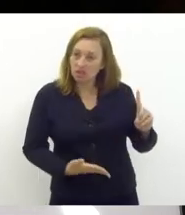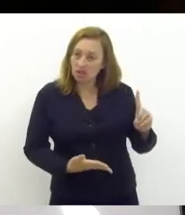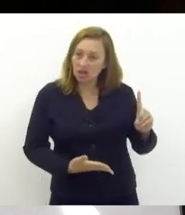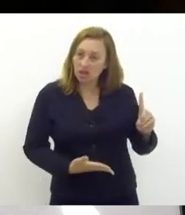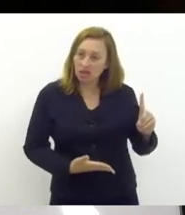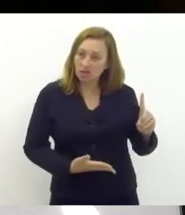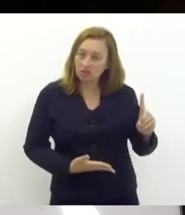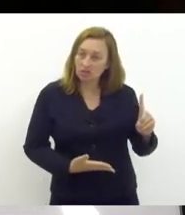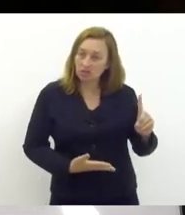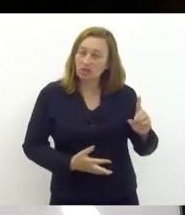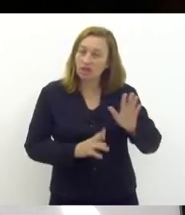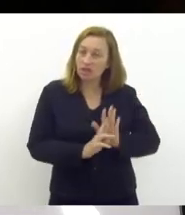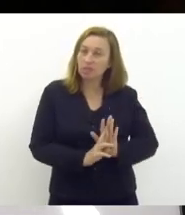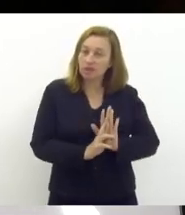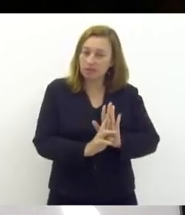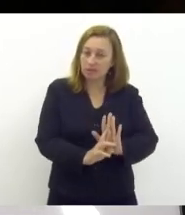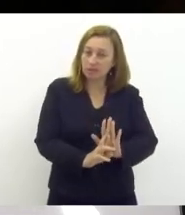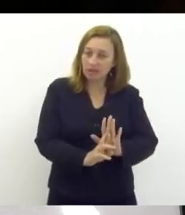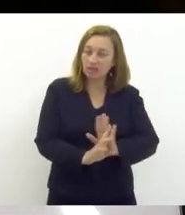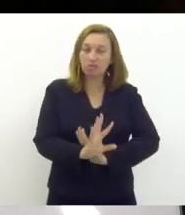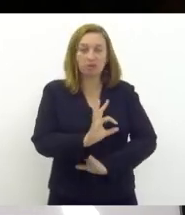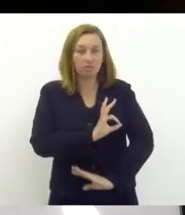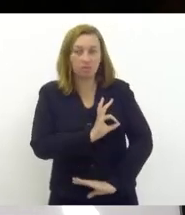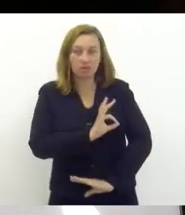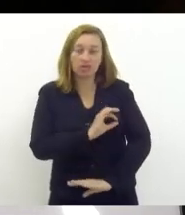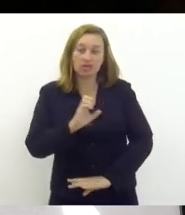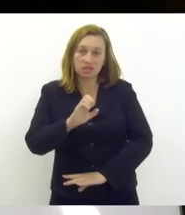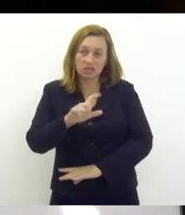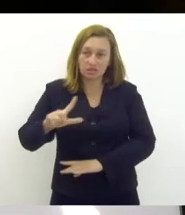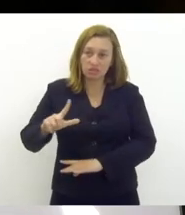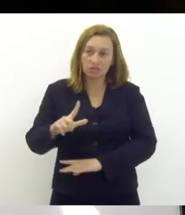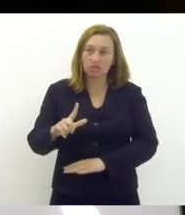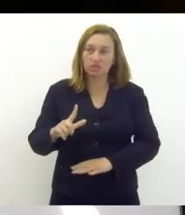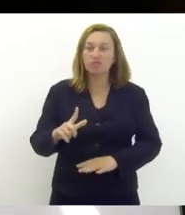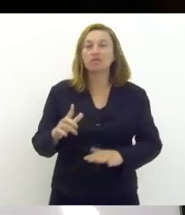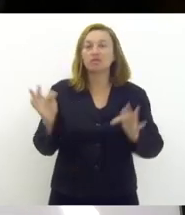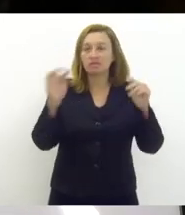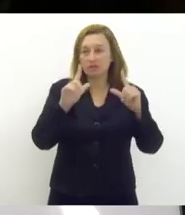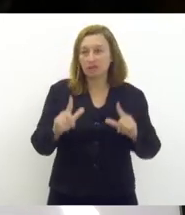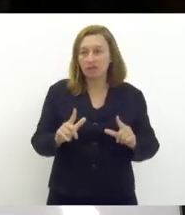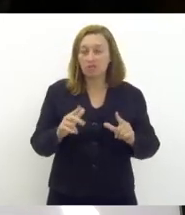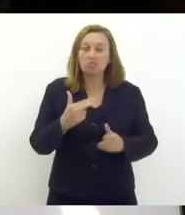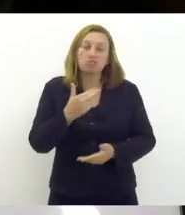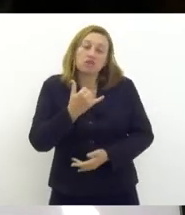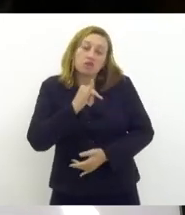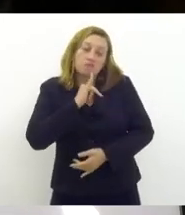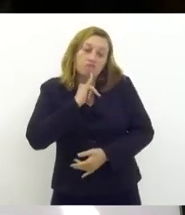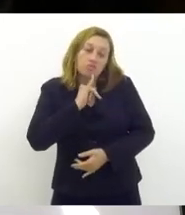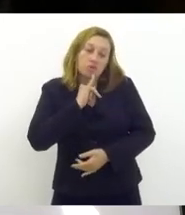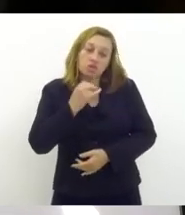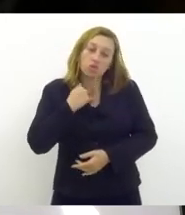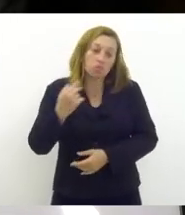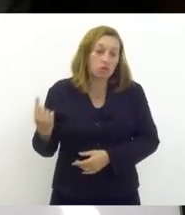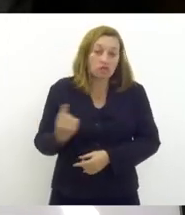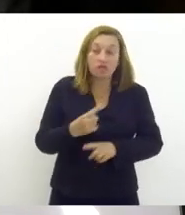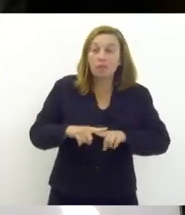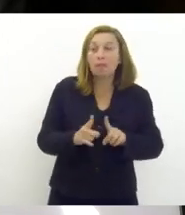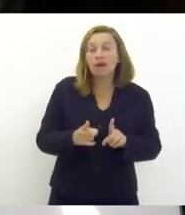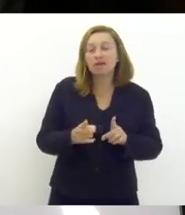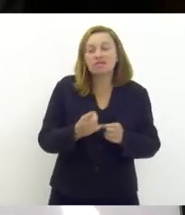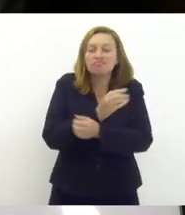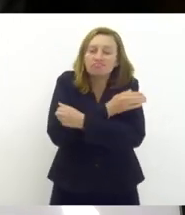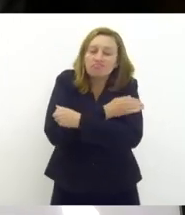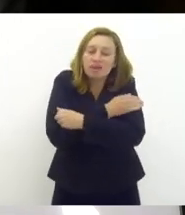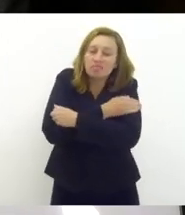civil se sente muito orgulhosa né Muito muito feliz por isso infelizmente ele não pode estar presente mas manda o